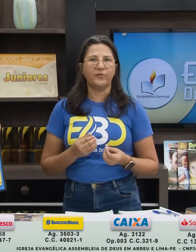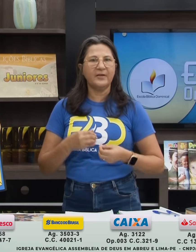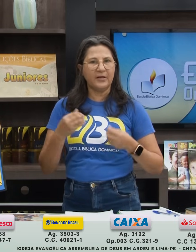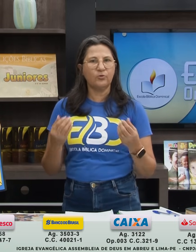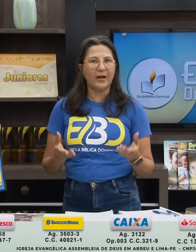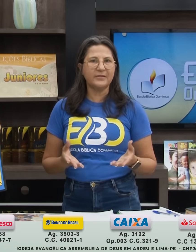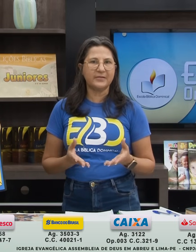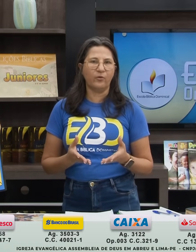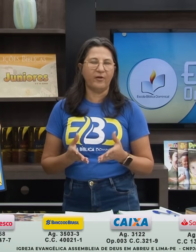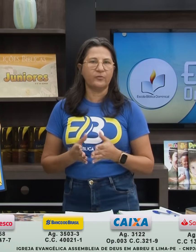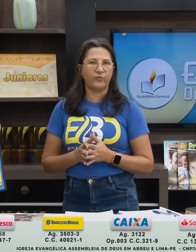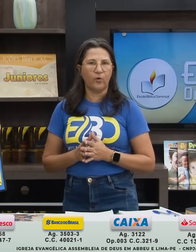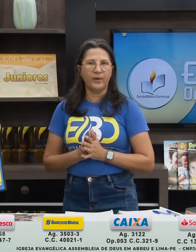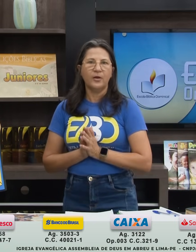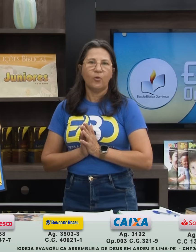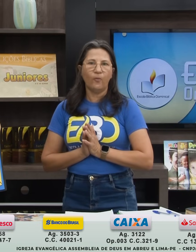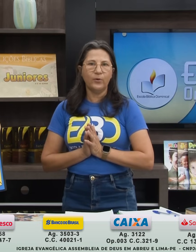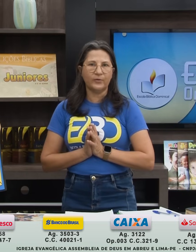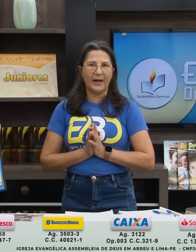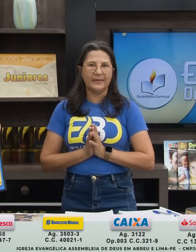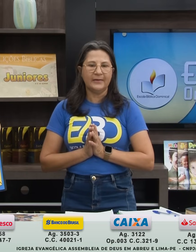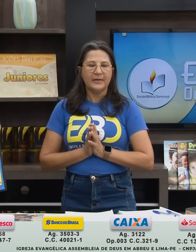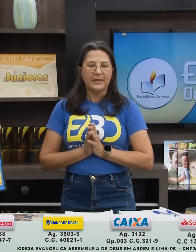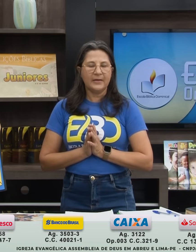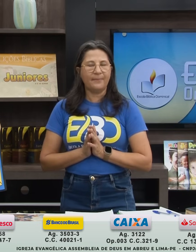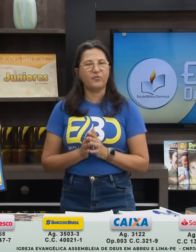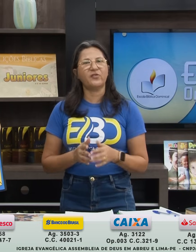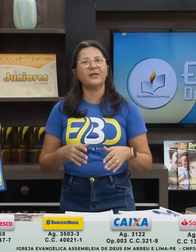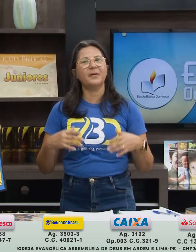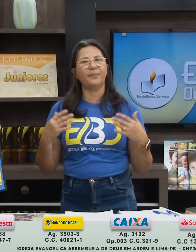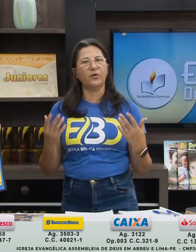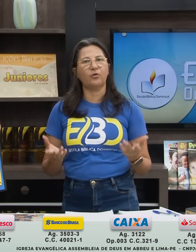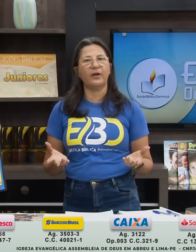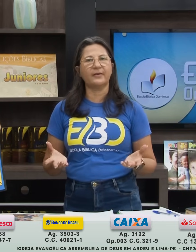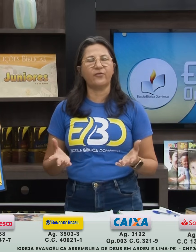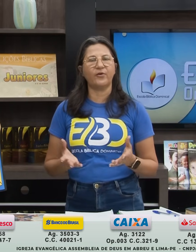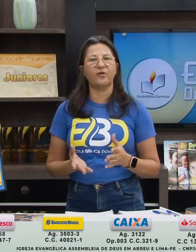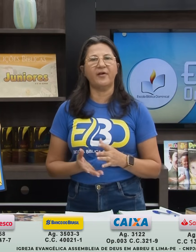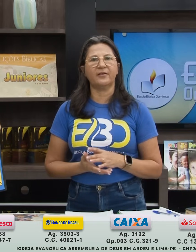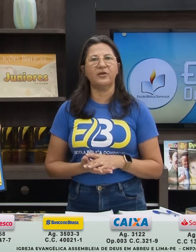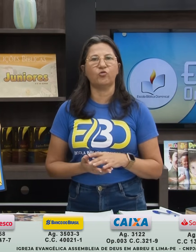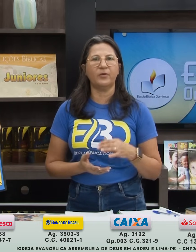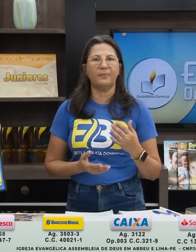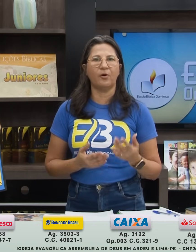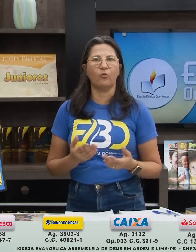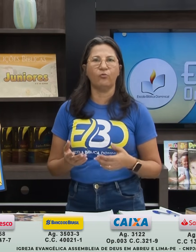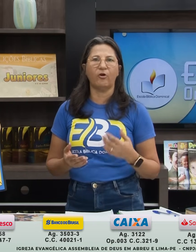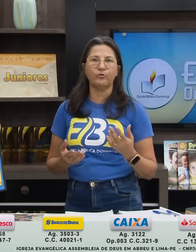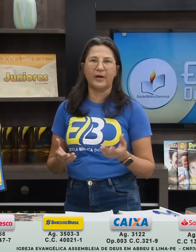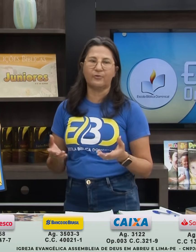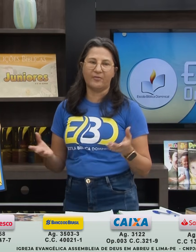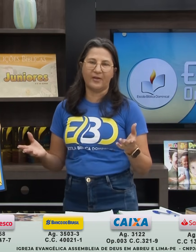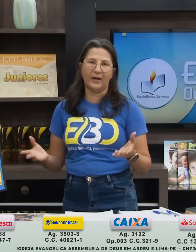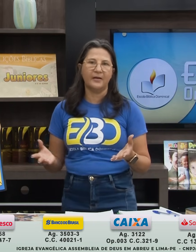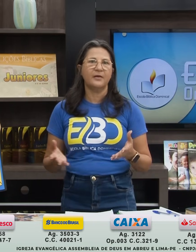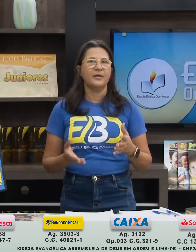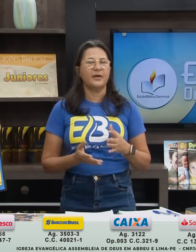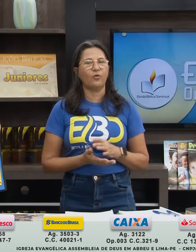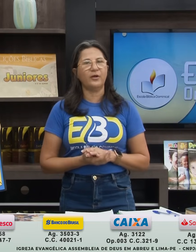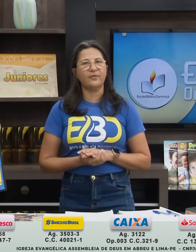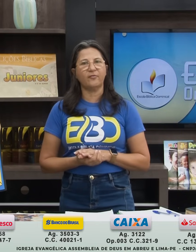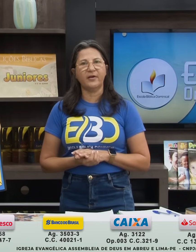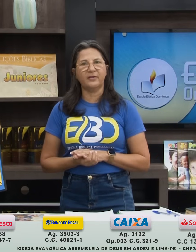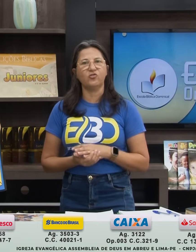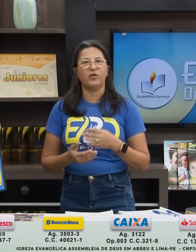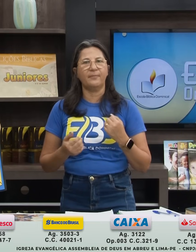um sentido da lição falando sobre humildade e depois você também pode coletar suas ofertinhas pedir para algum Voluntário da sala